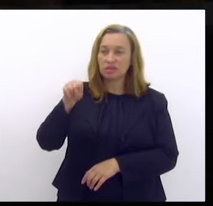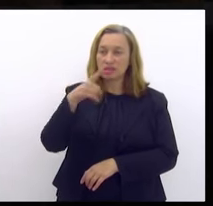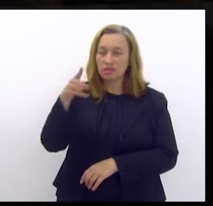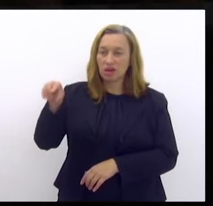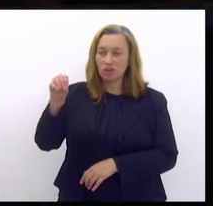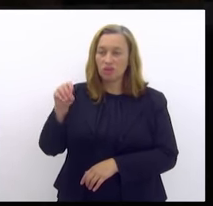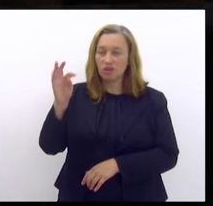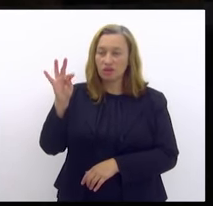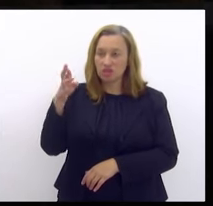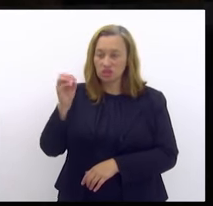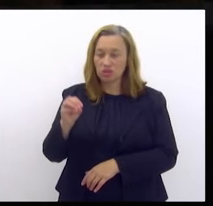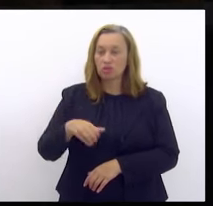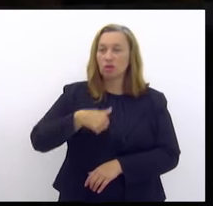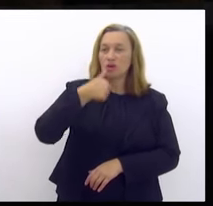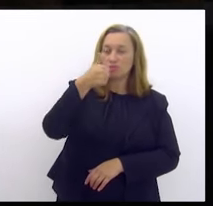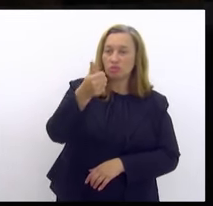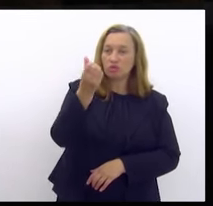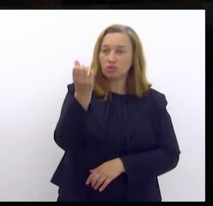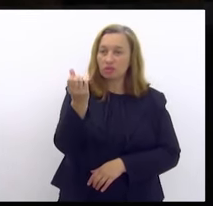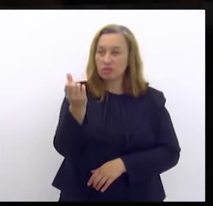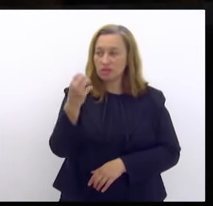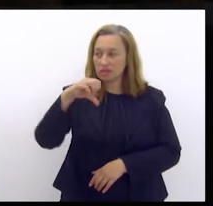de 1968.